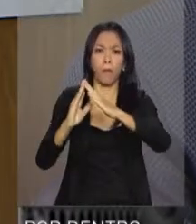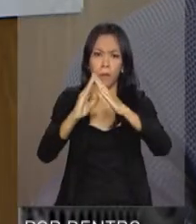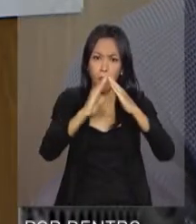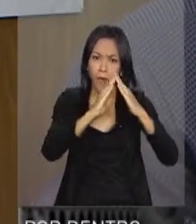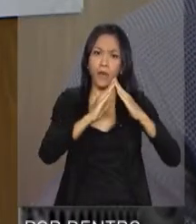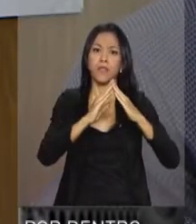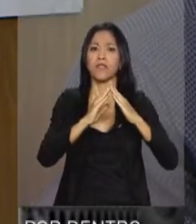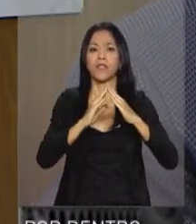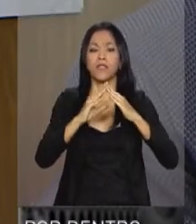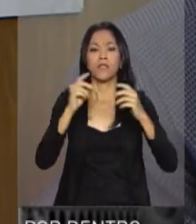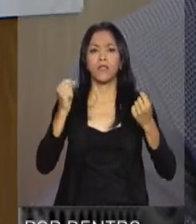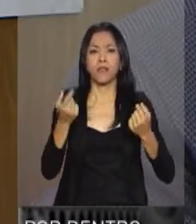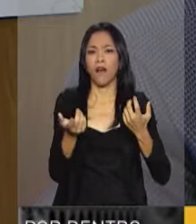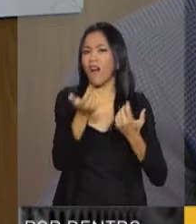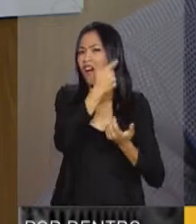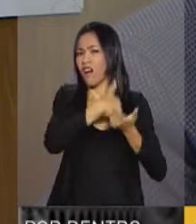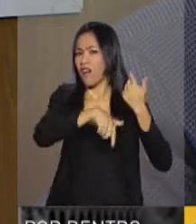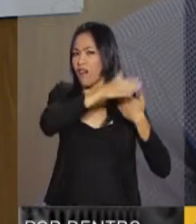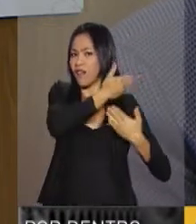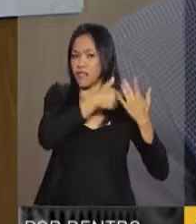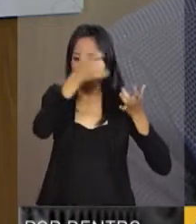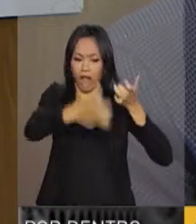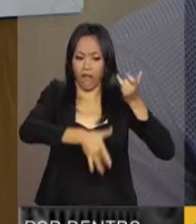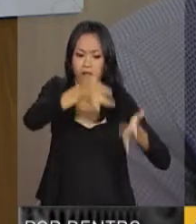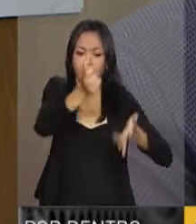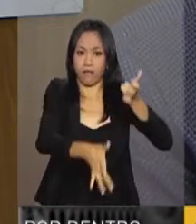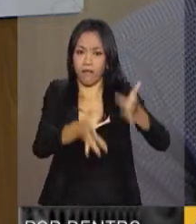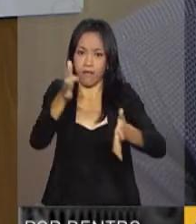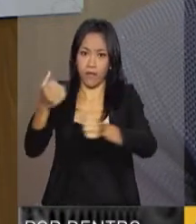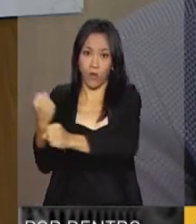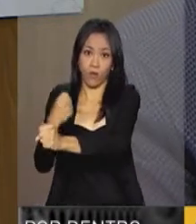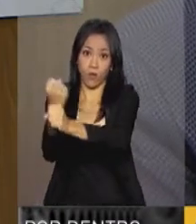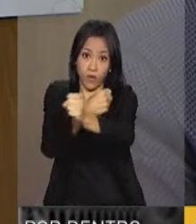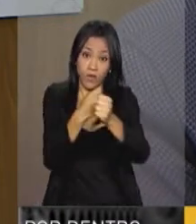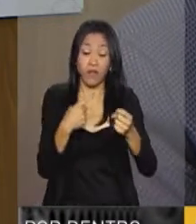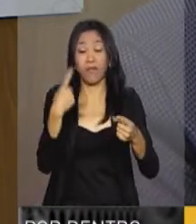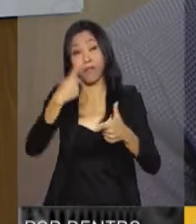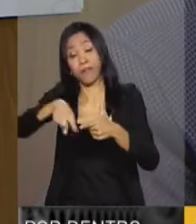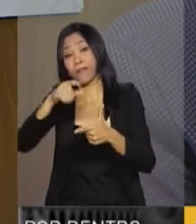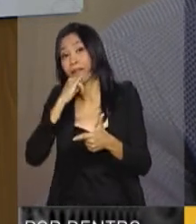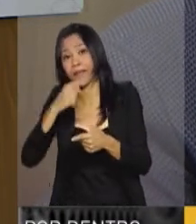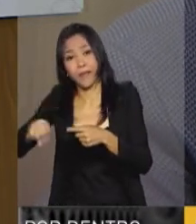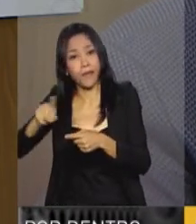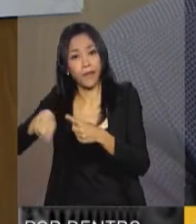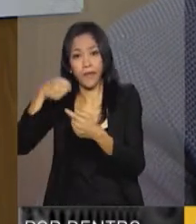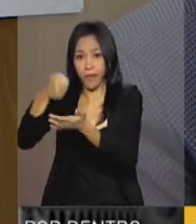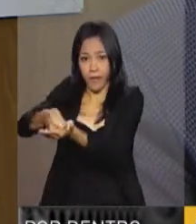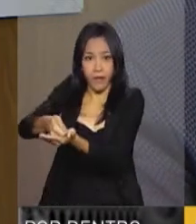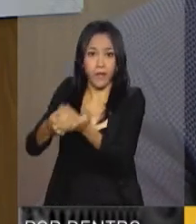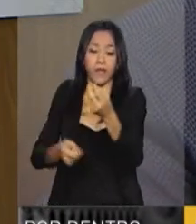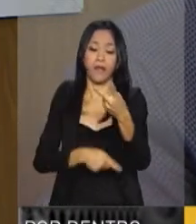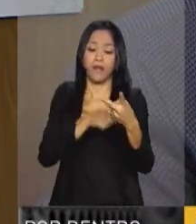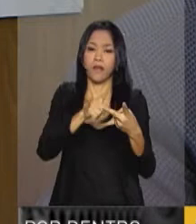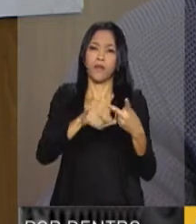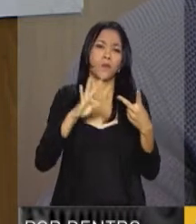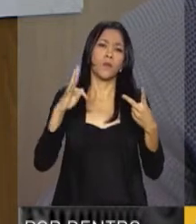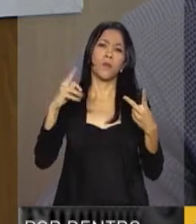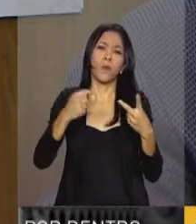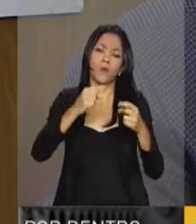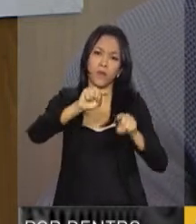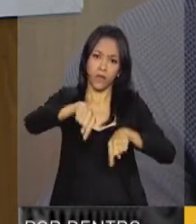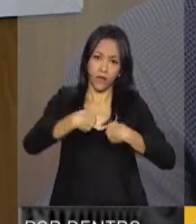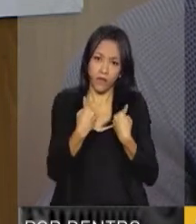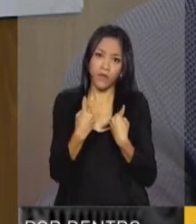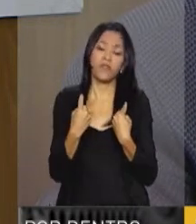estavam paralisadas obras que estavam com dificuldade o pagamento que todos estes desafios todos essas